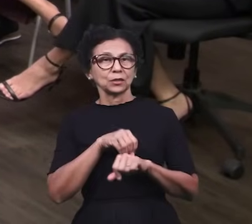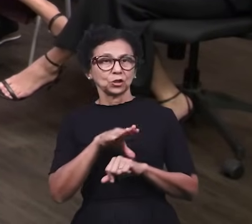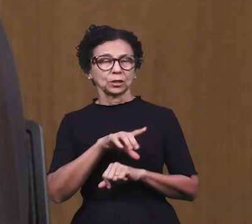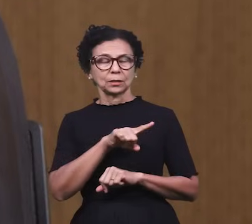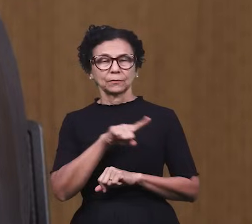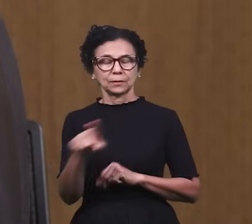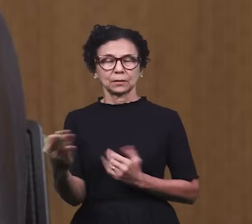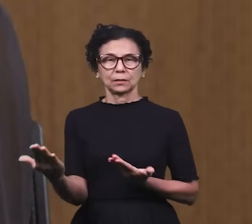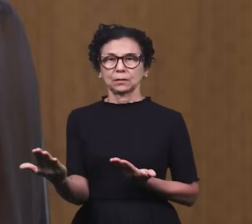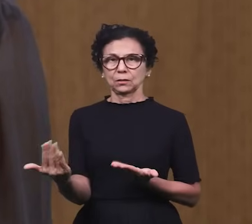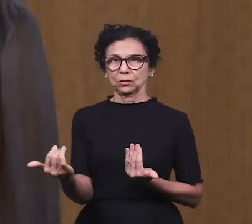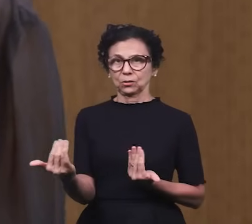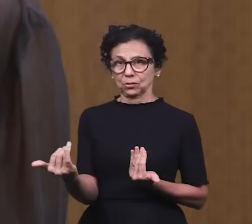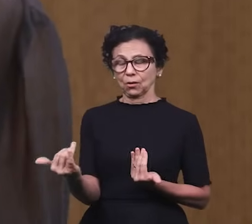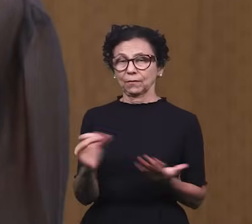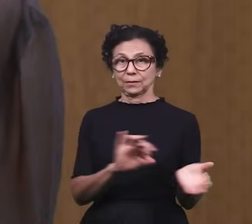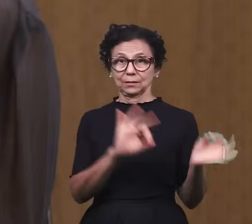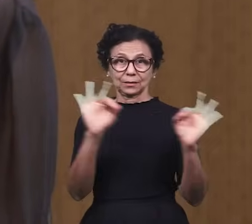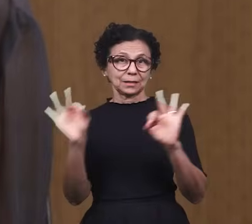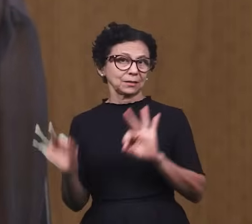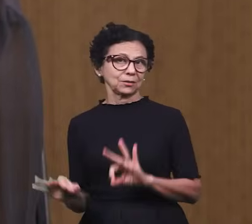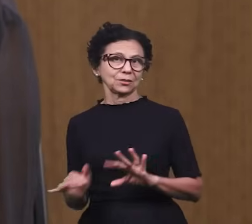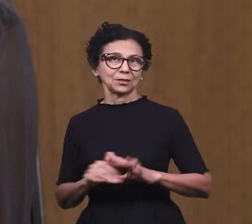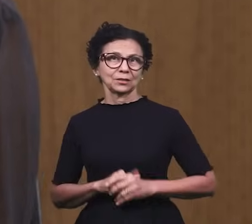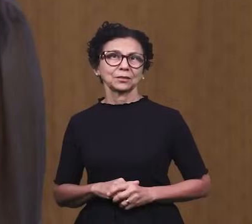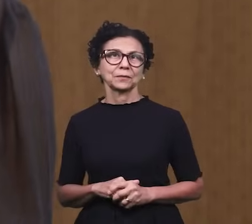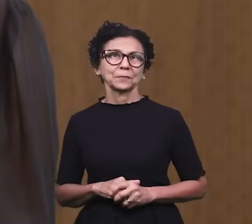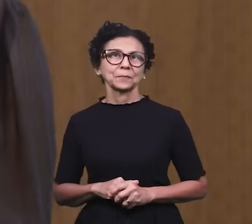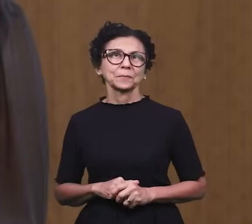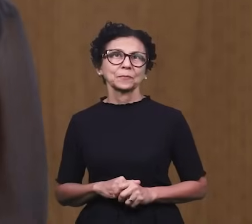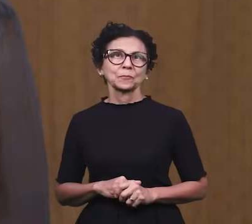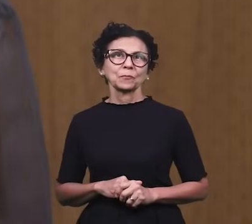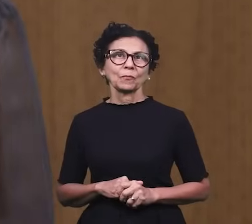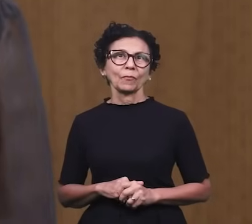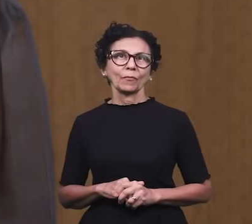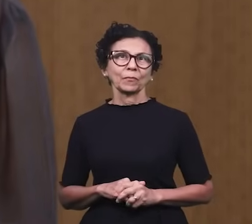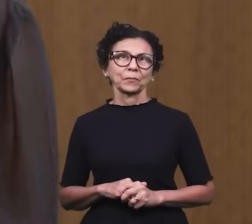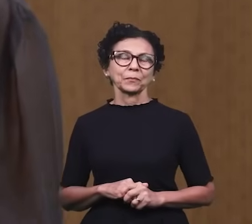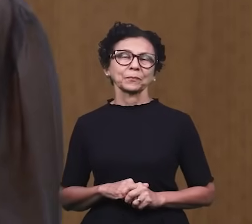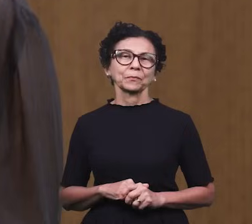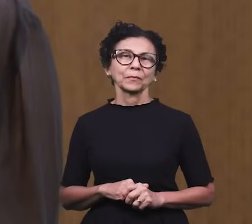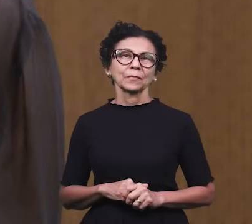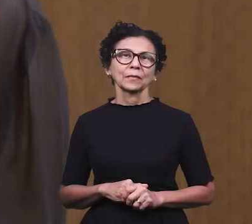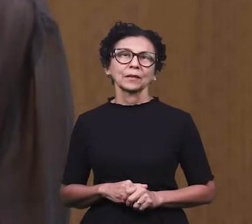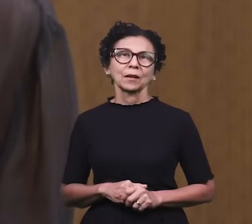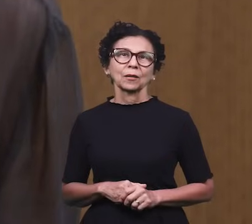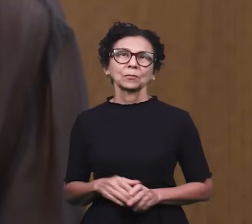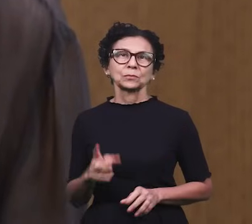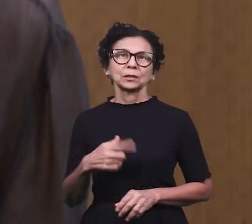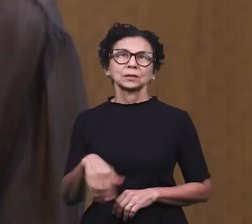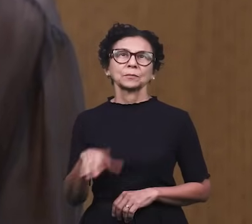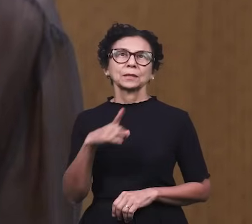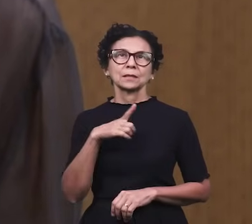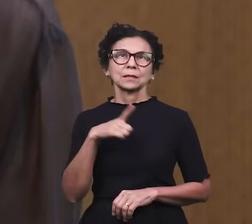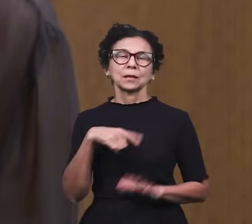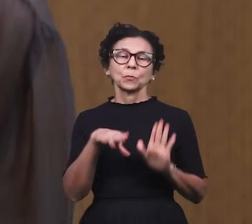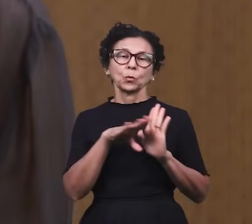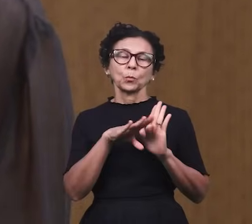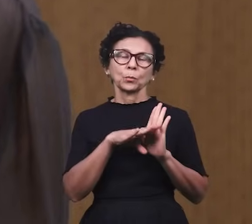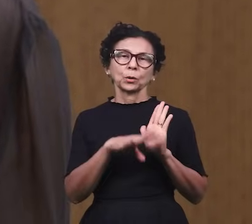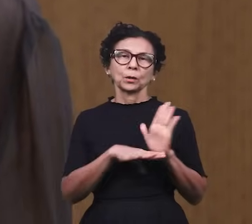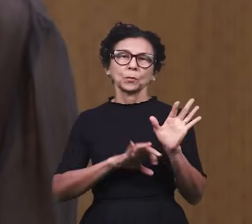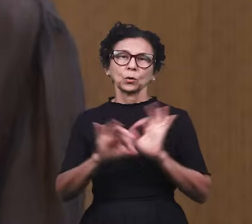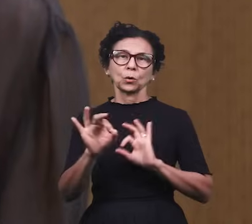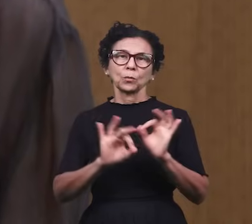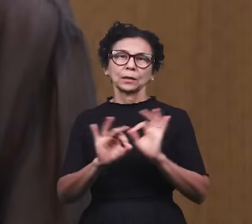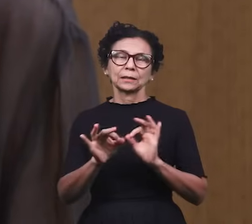para você, jovem, e vocês que estão nos assistindo, nós também tivemos o programa da vida financeira, organizando a vida